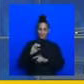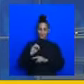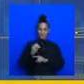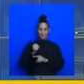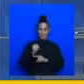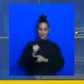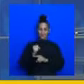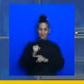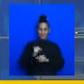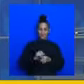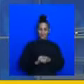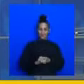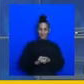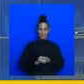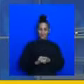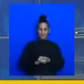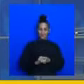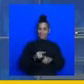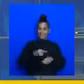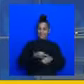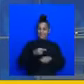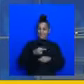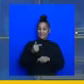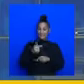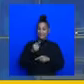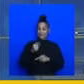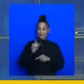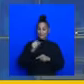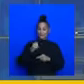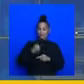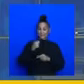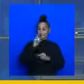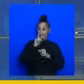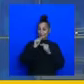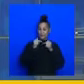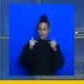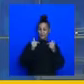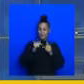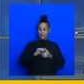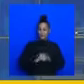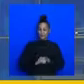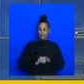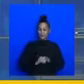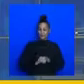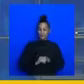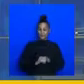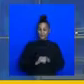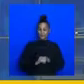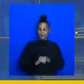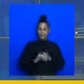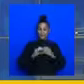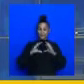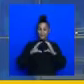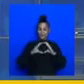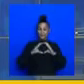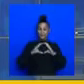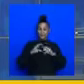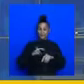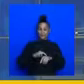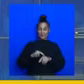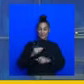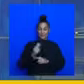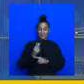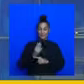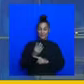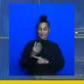Cinza, 08. E agora o sétimo e último número do dia de sorte. Bola